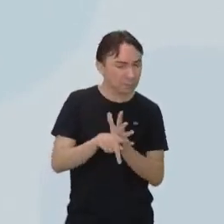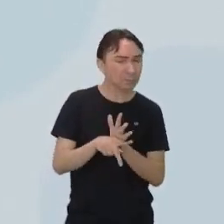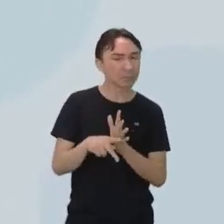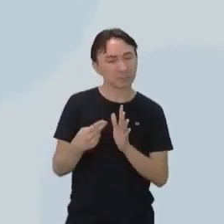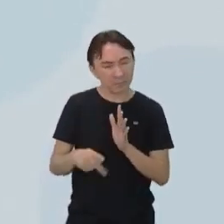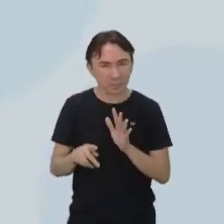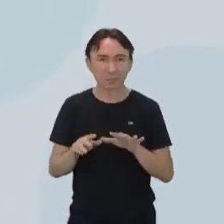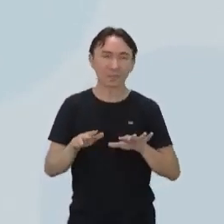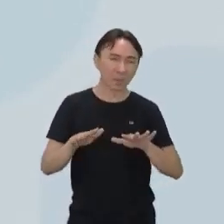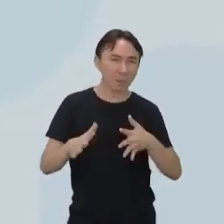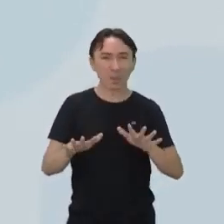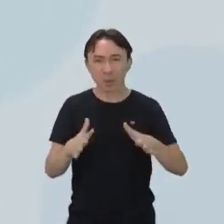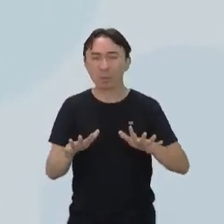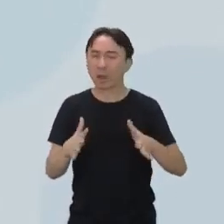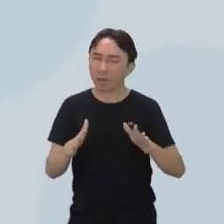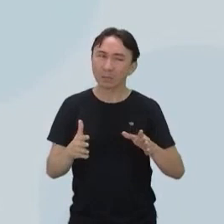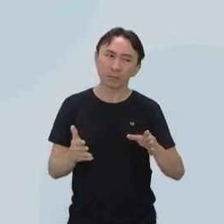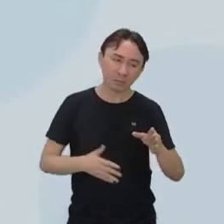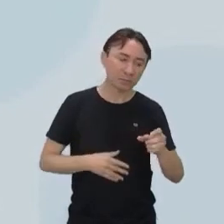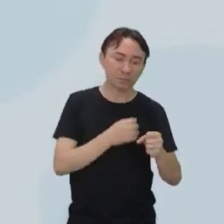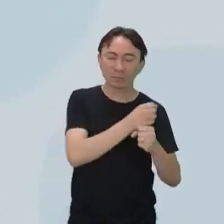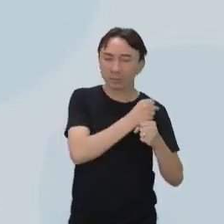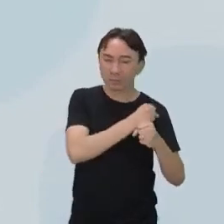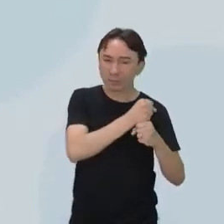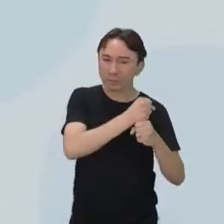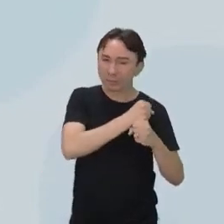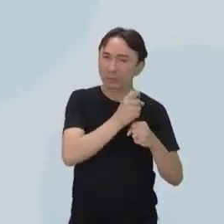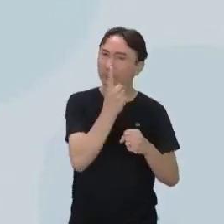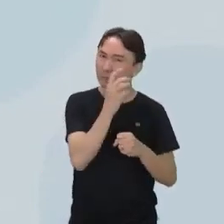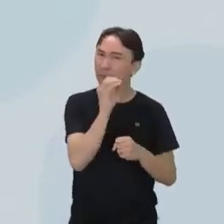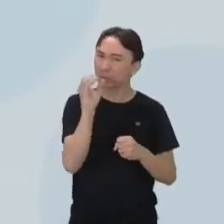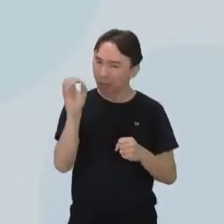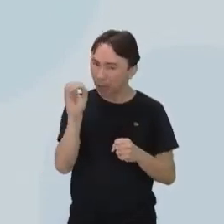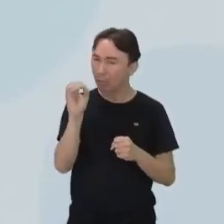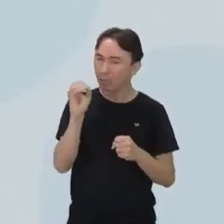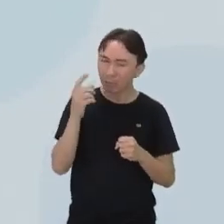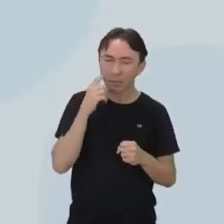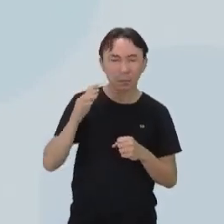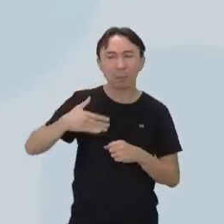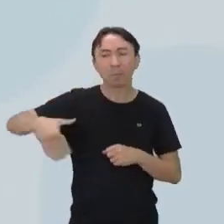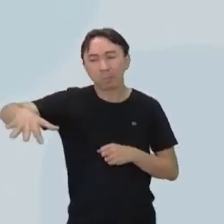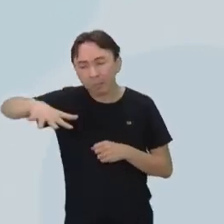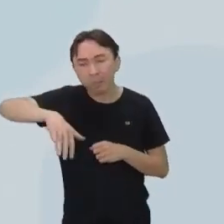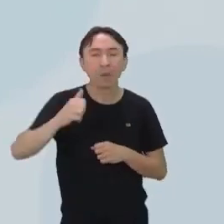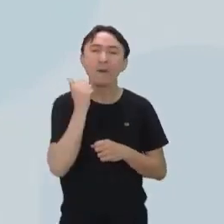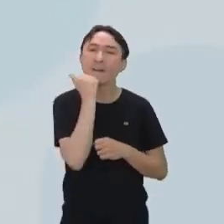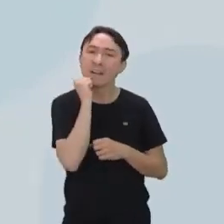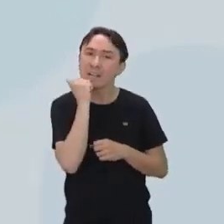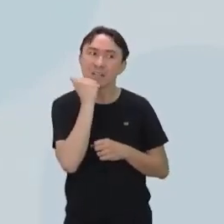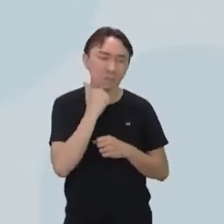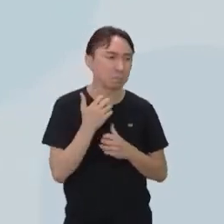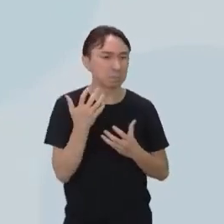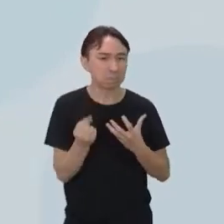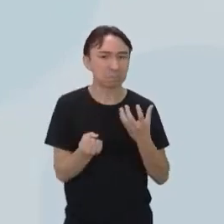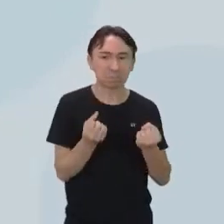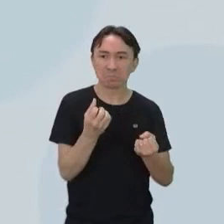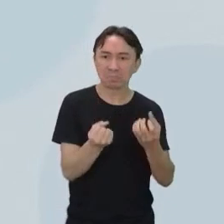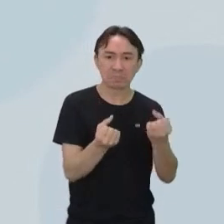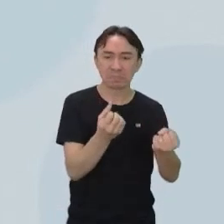uns 100 anos vamos falar assim, de aceitação na comunidade científica. Então, o modelo